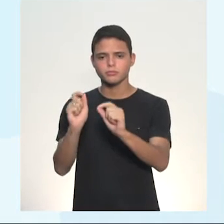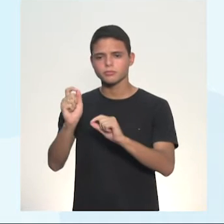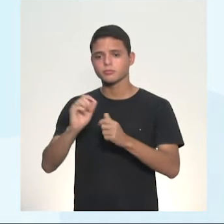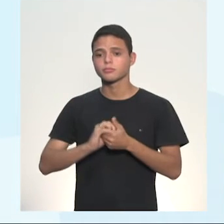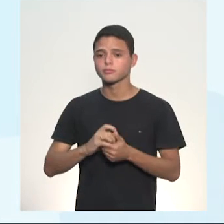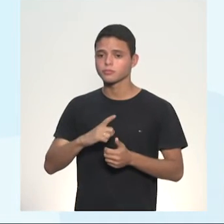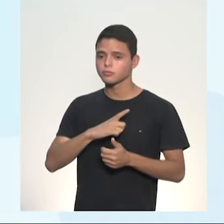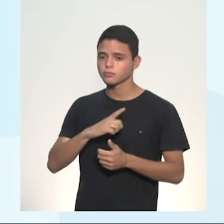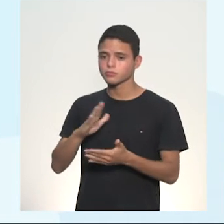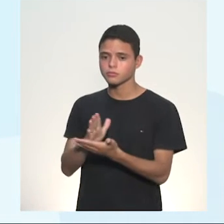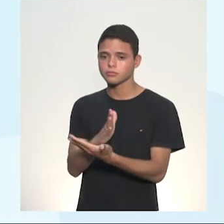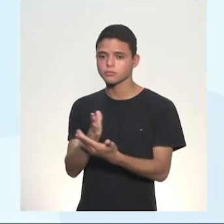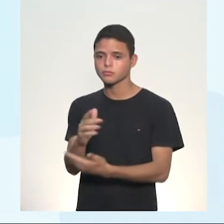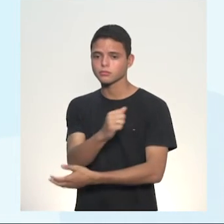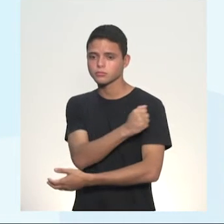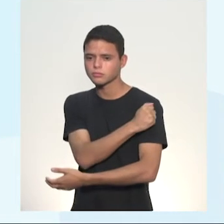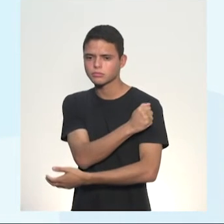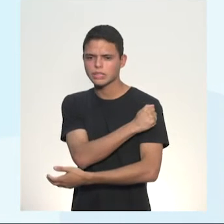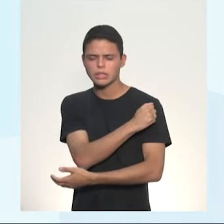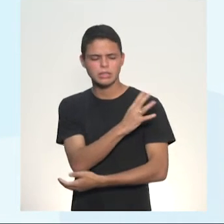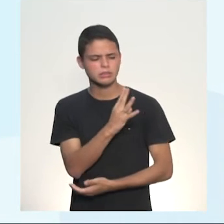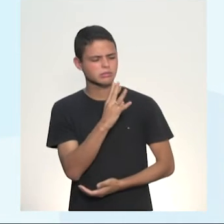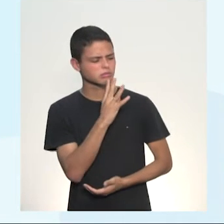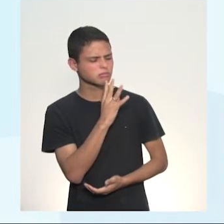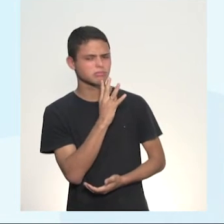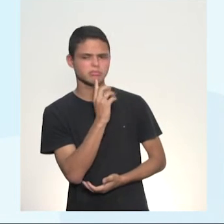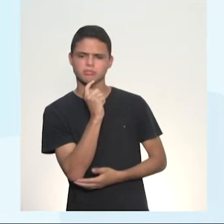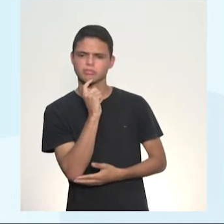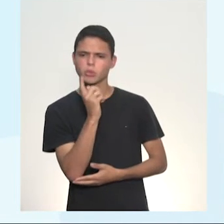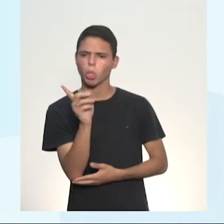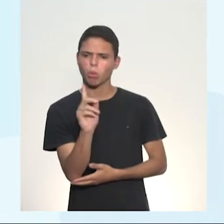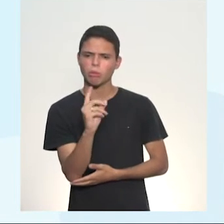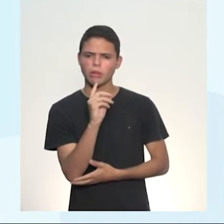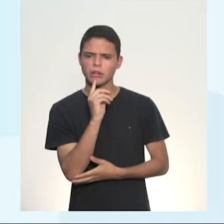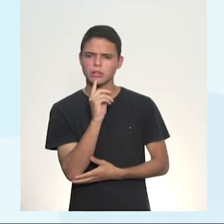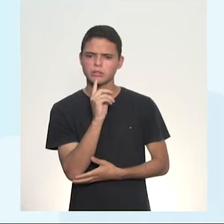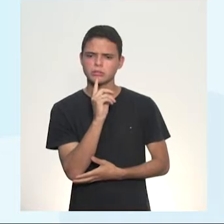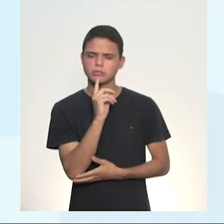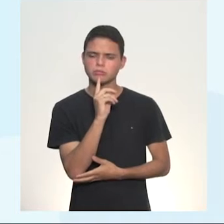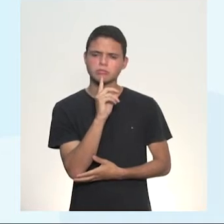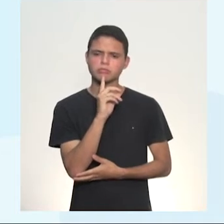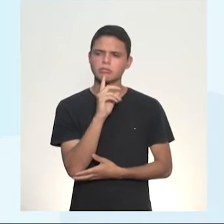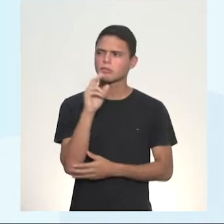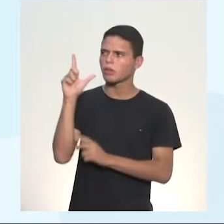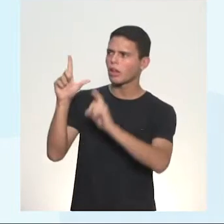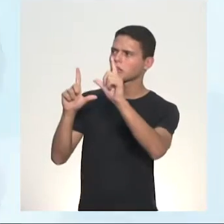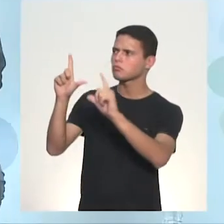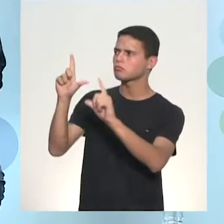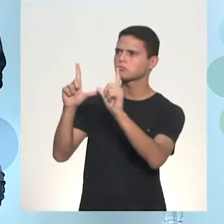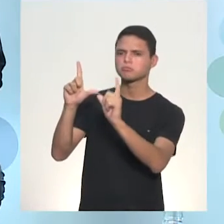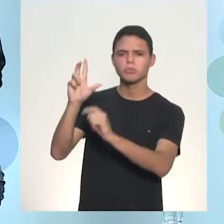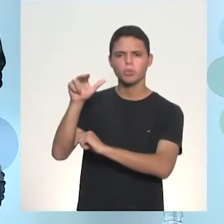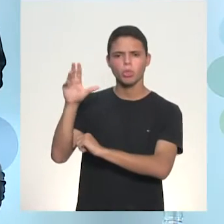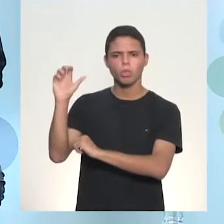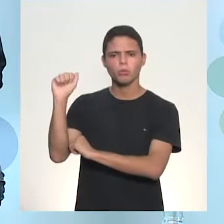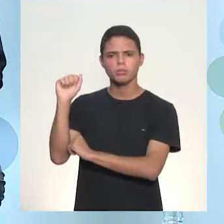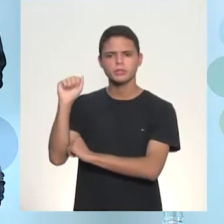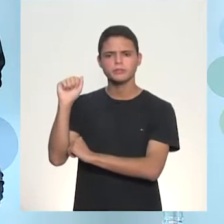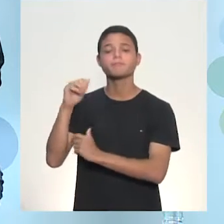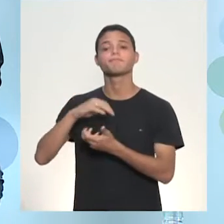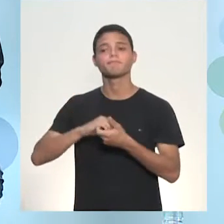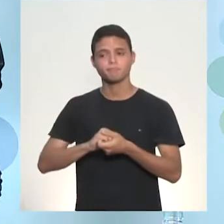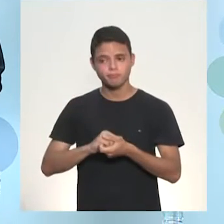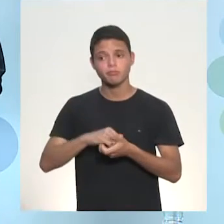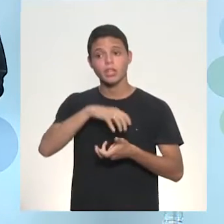aluno aí que talvez nem conheça a anta, né? Talvez se não foi ao papiros zoológico terrestres. ou não vê na TV, não viu, é uma anta, quer dizer, é um animal,